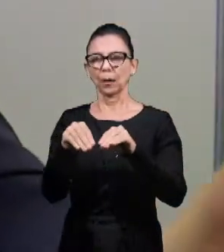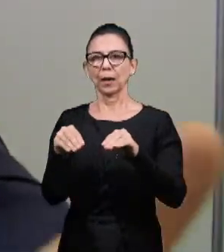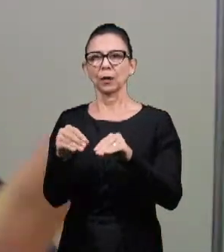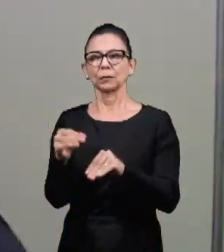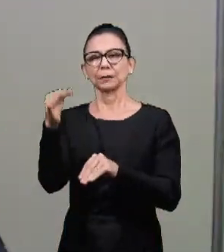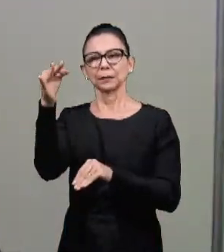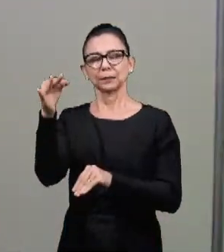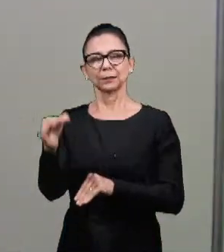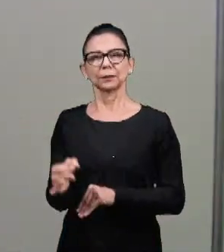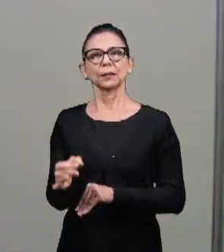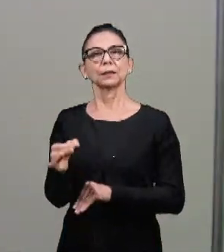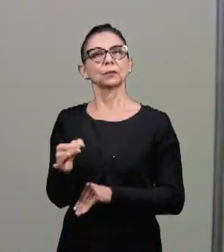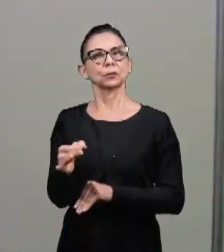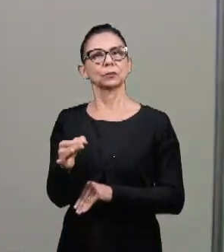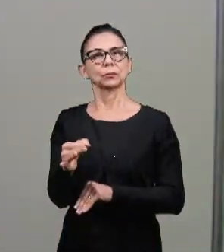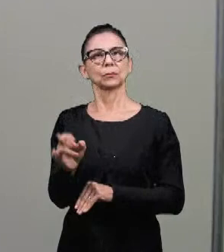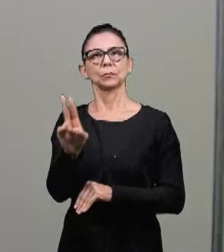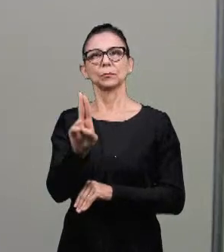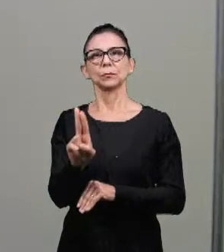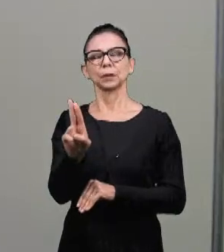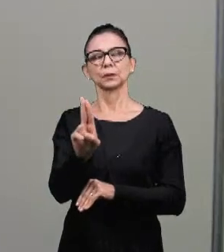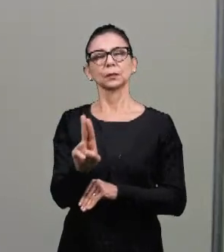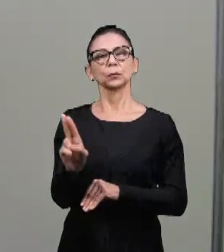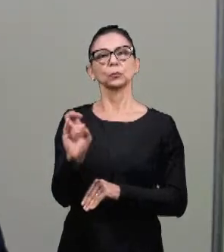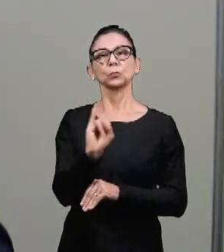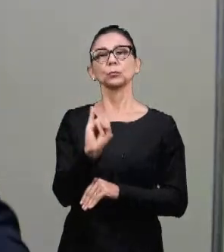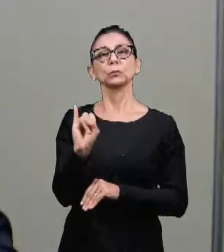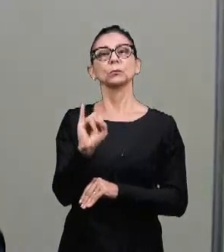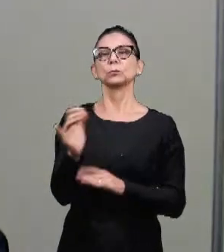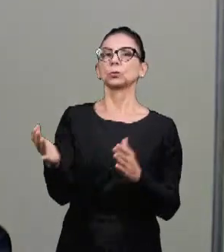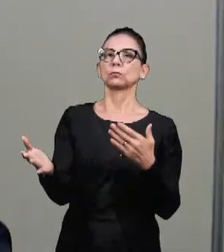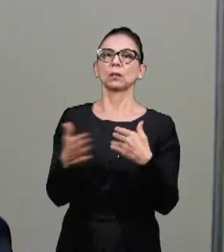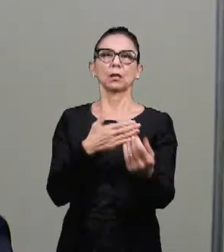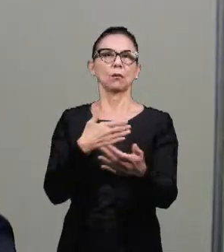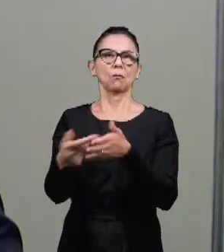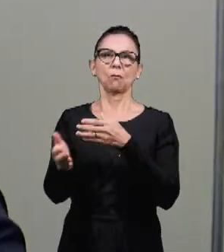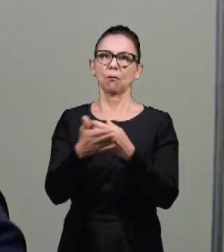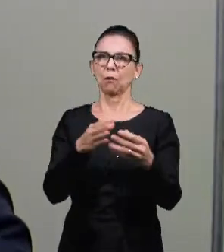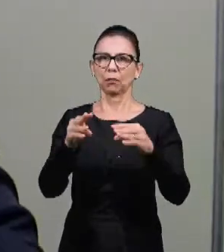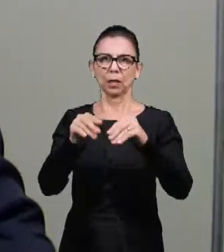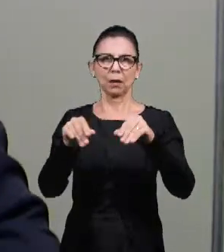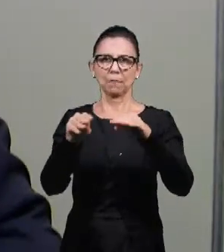adequado para uma utilidade. Não é qualquer barro.